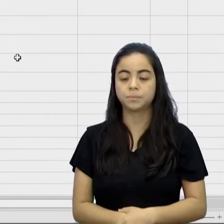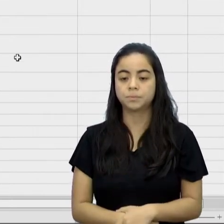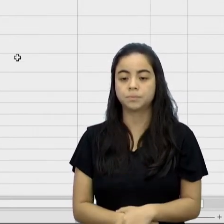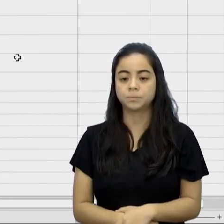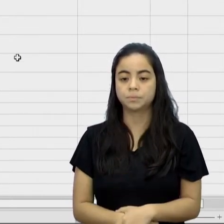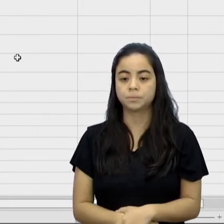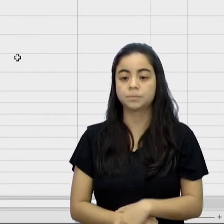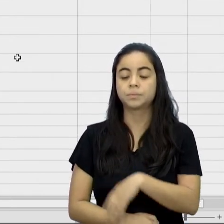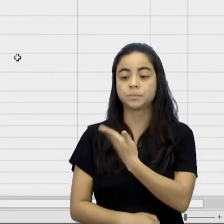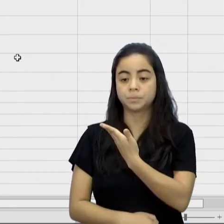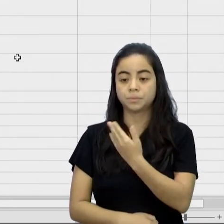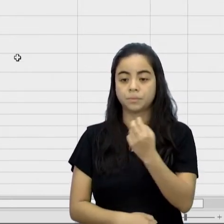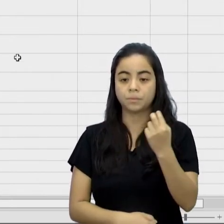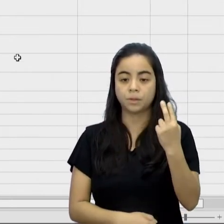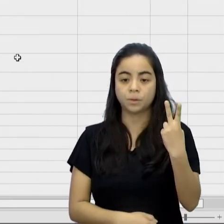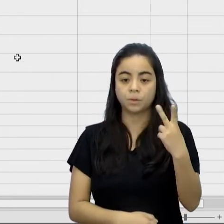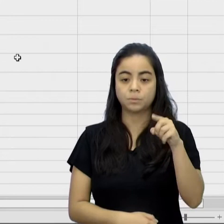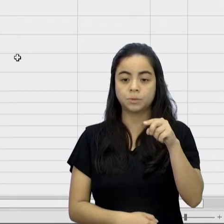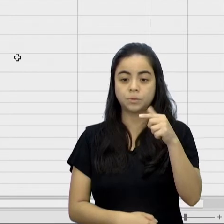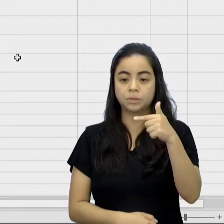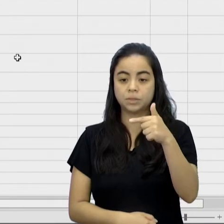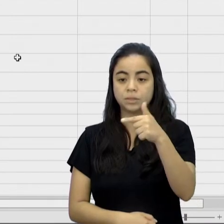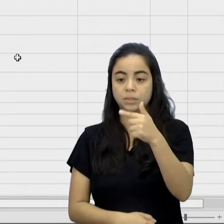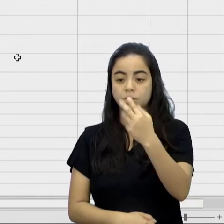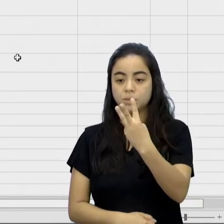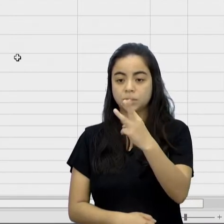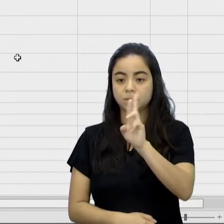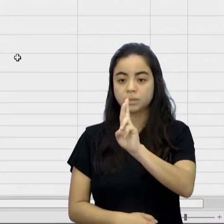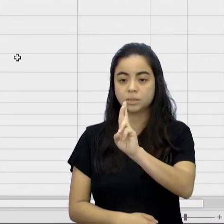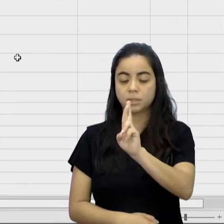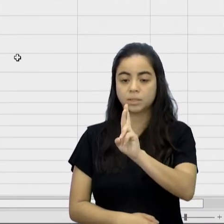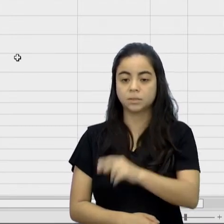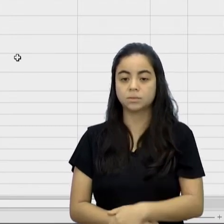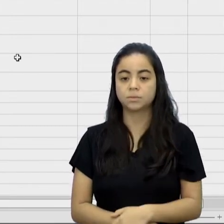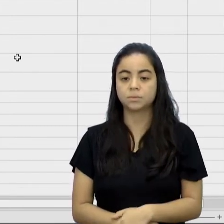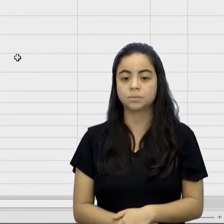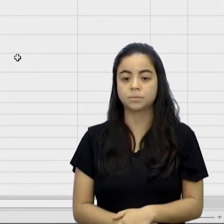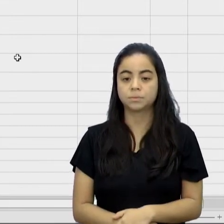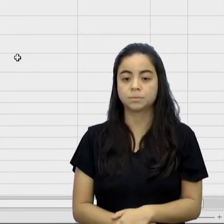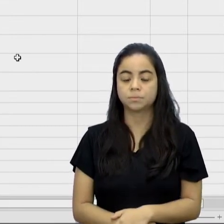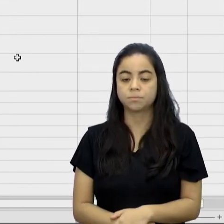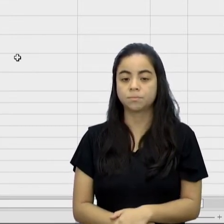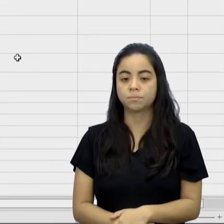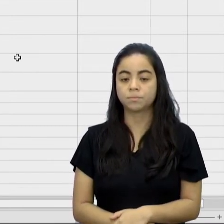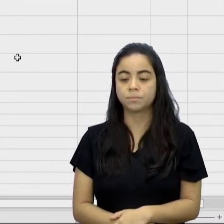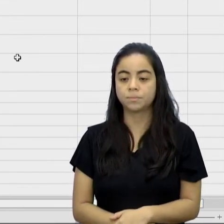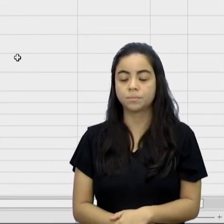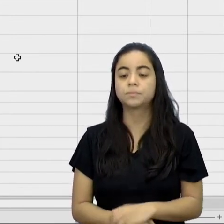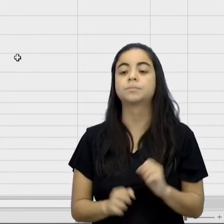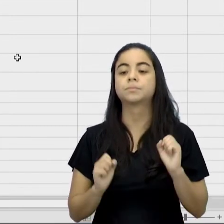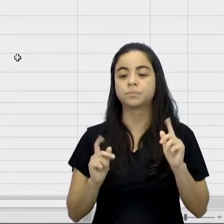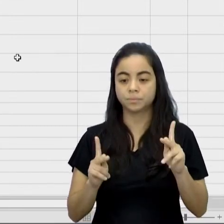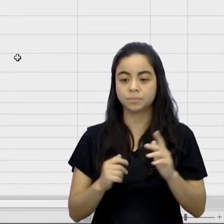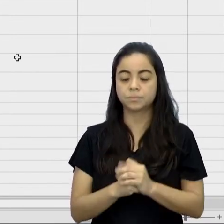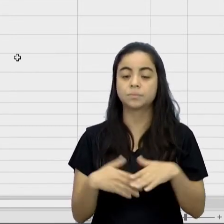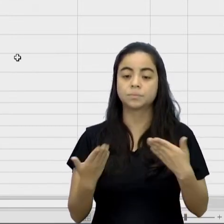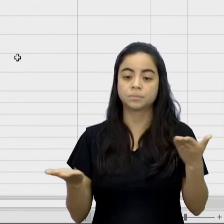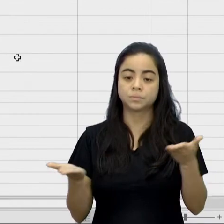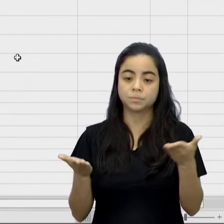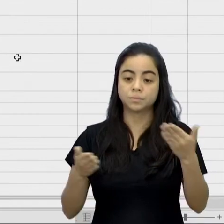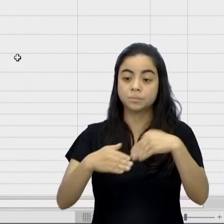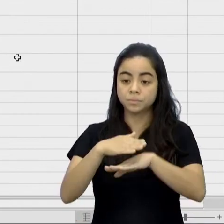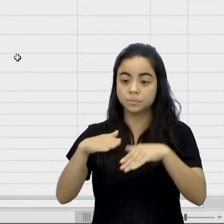Perfeito. Ó, 2.773. Com compras realizadas. Exatamente. E aí a gente quer guardar